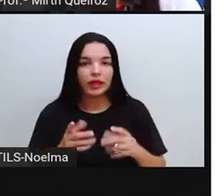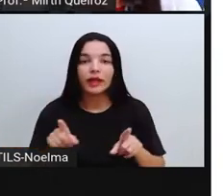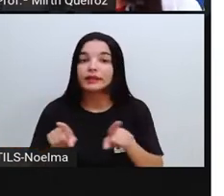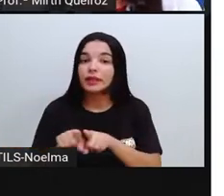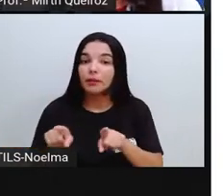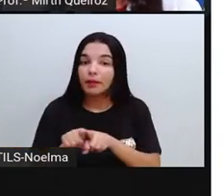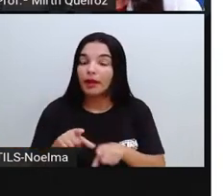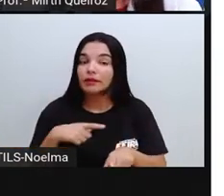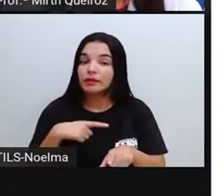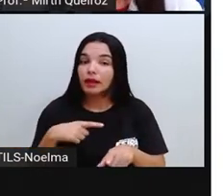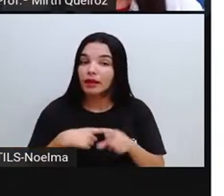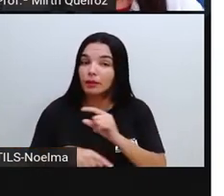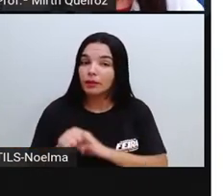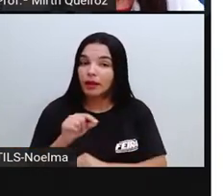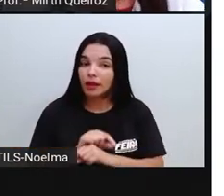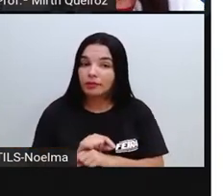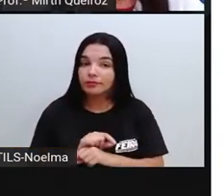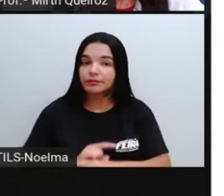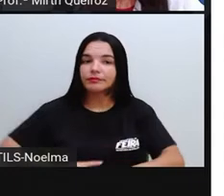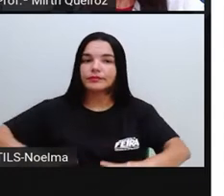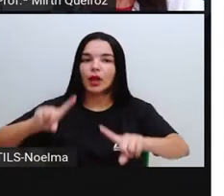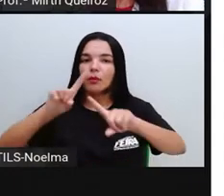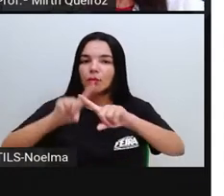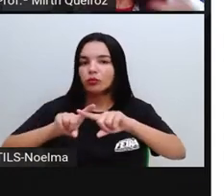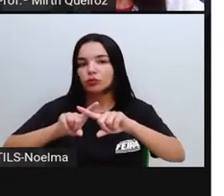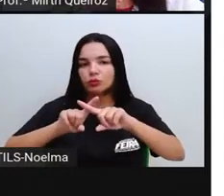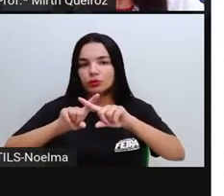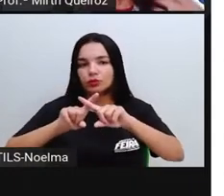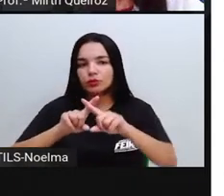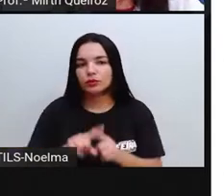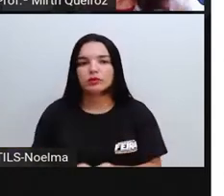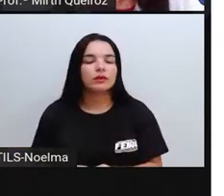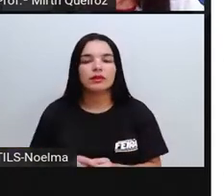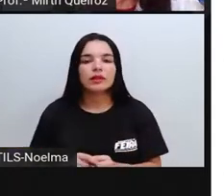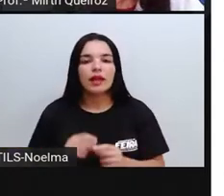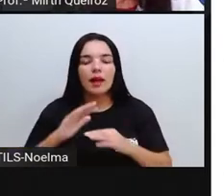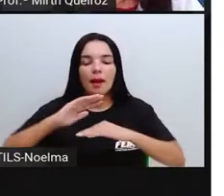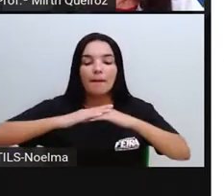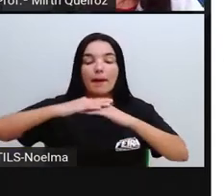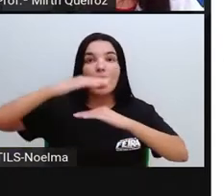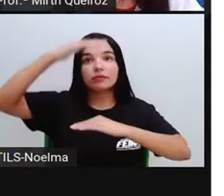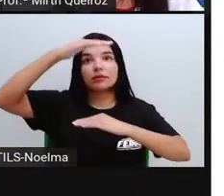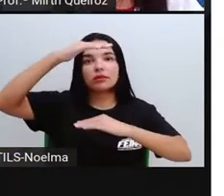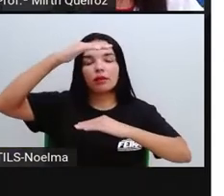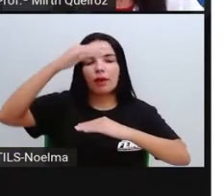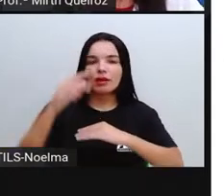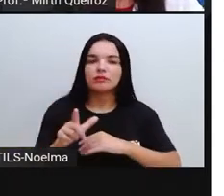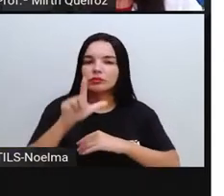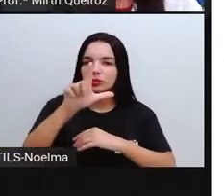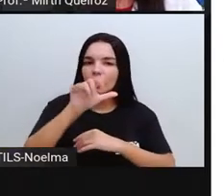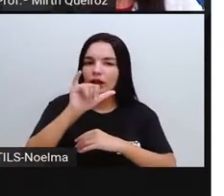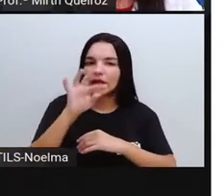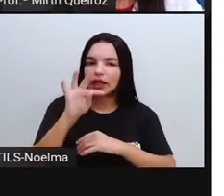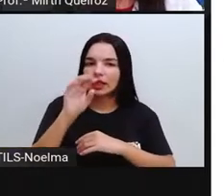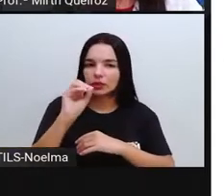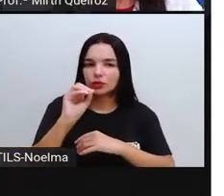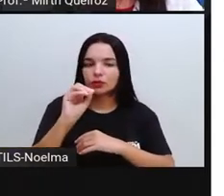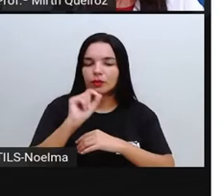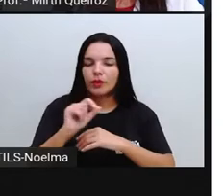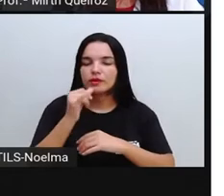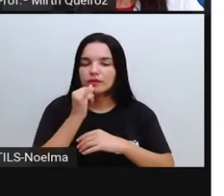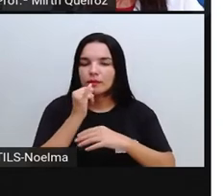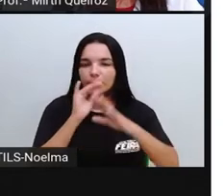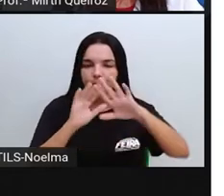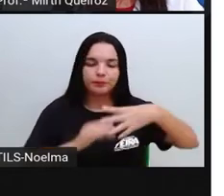em múltiplos é O que são os que são superiores ao litro por